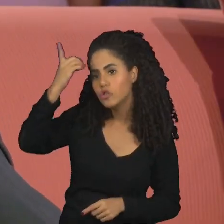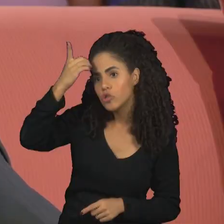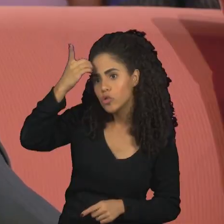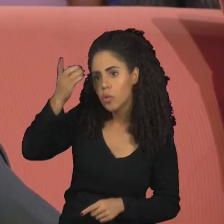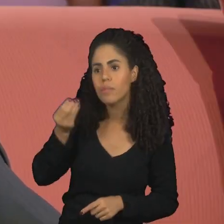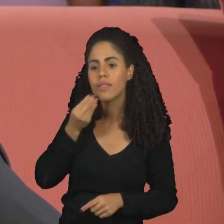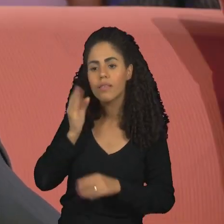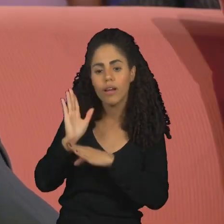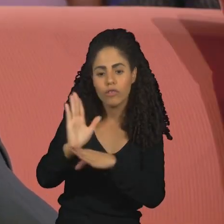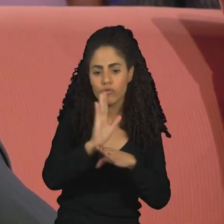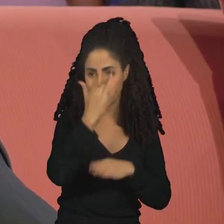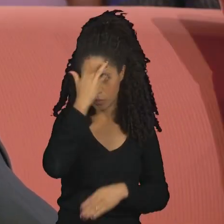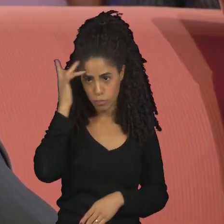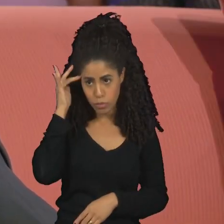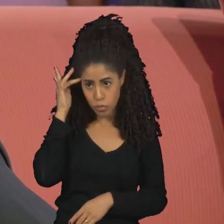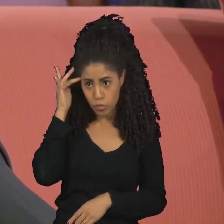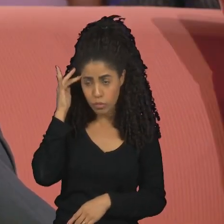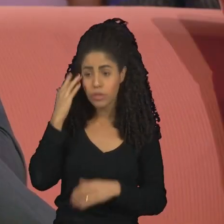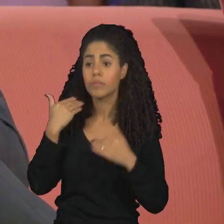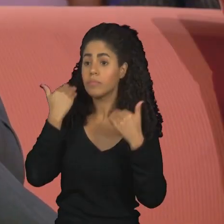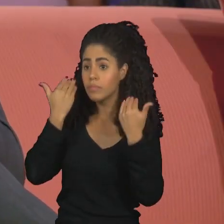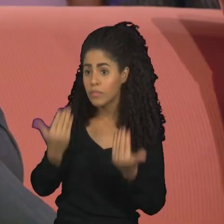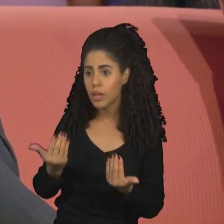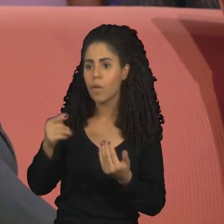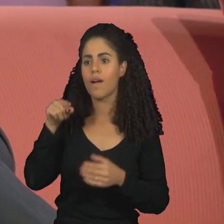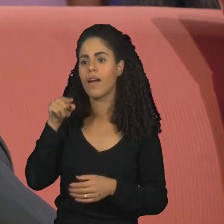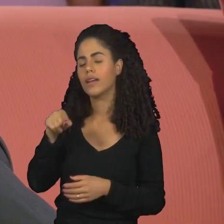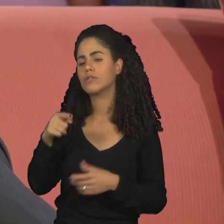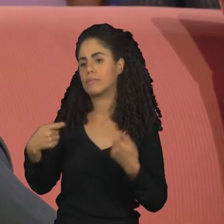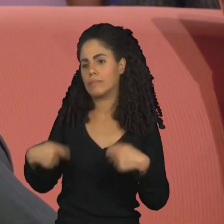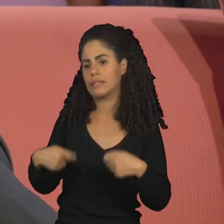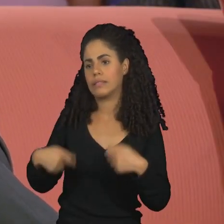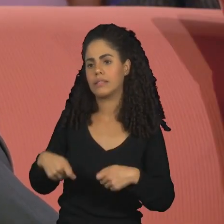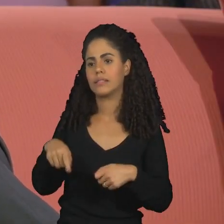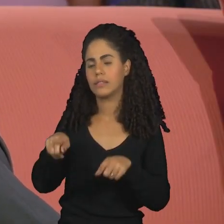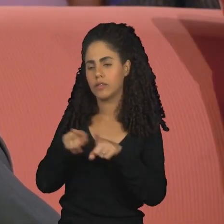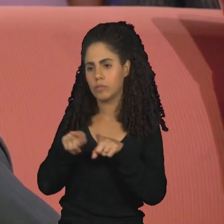com os demais, né? Então, é um pouco isso, eu acho, né? A gente...